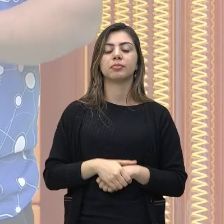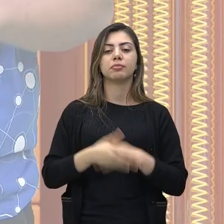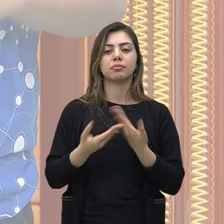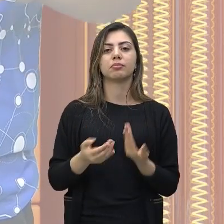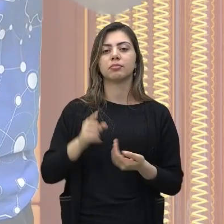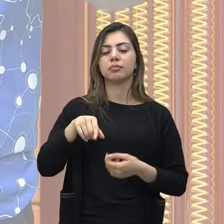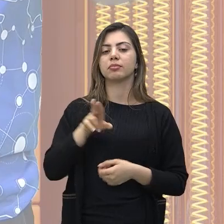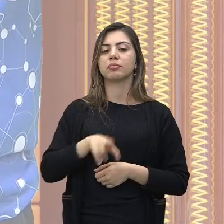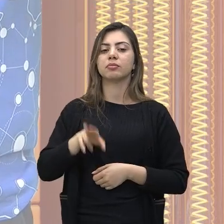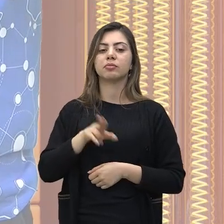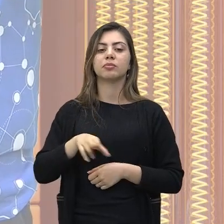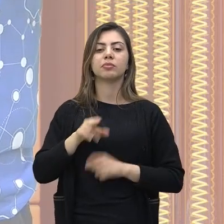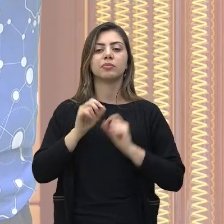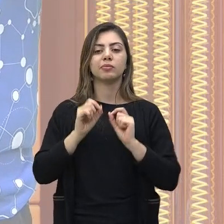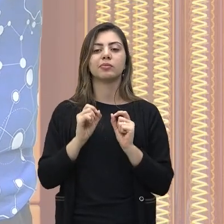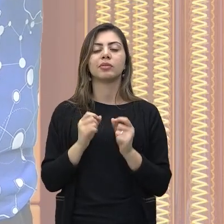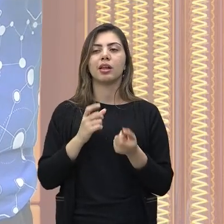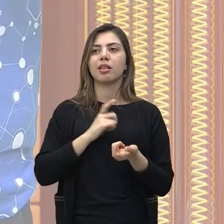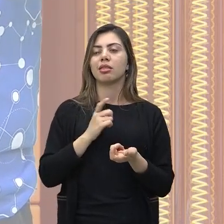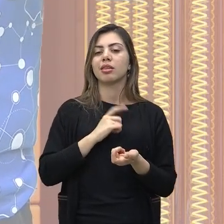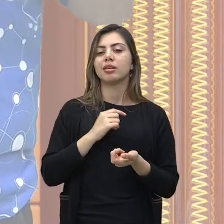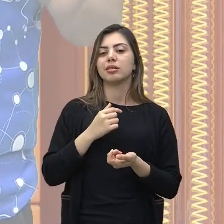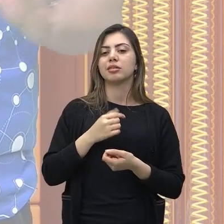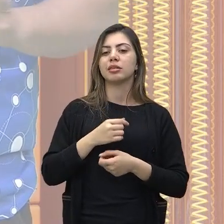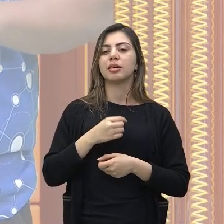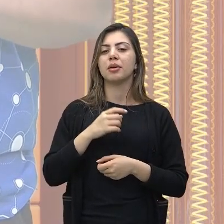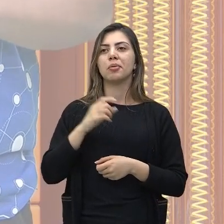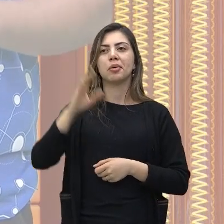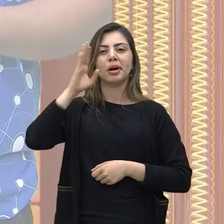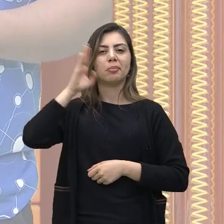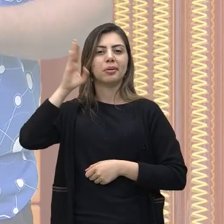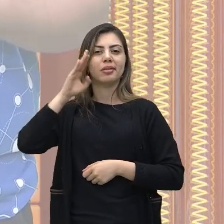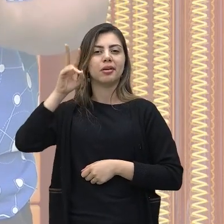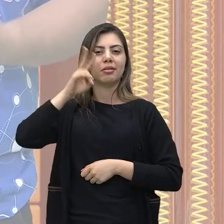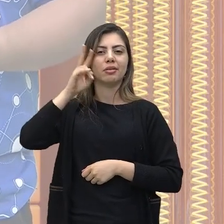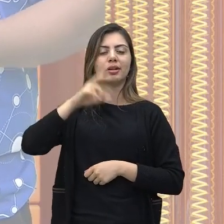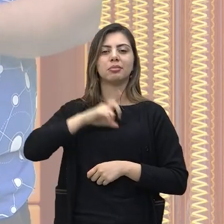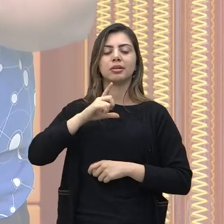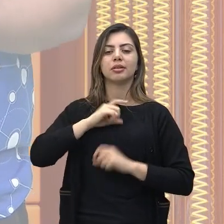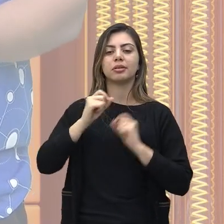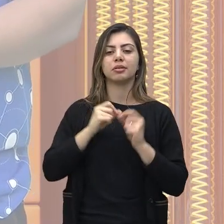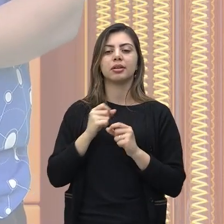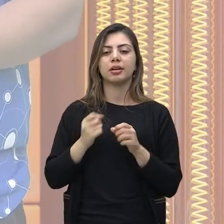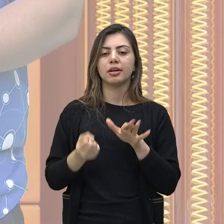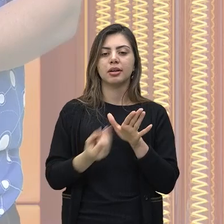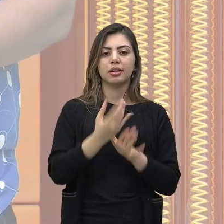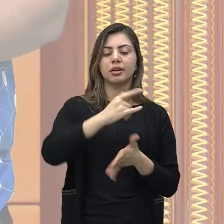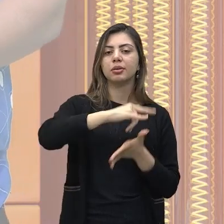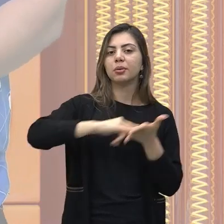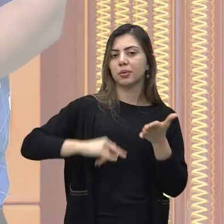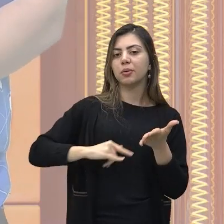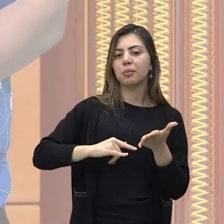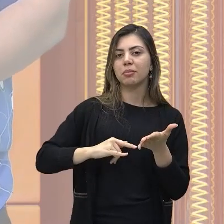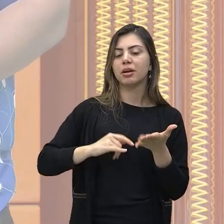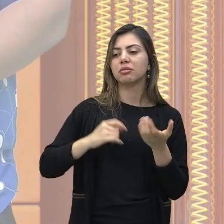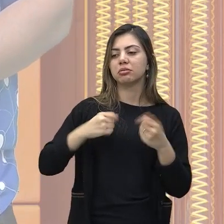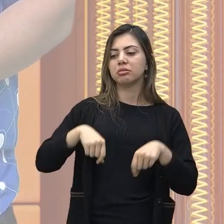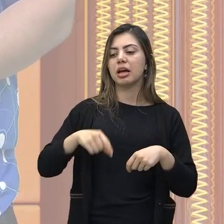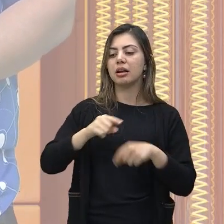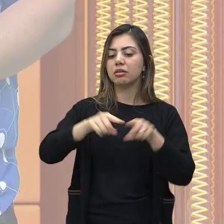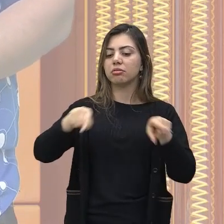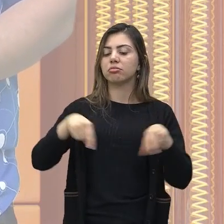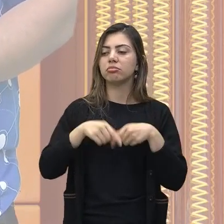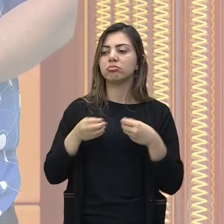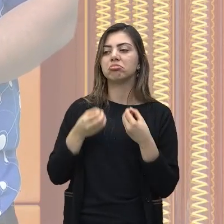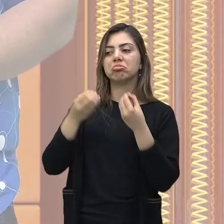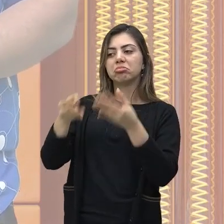aquela doação onde nós tínhamos ali o capitão donatário ali da terra que fazia as sesmarias, que eram cartas de concessão para quem ele quisesse, que